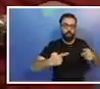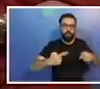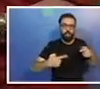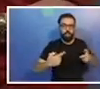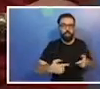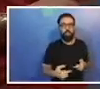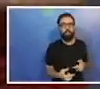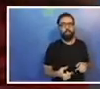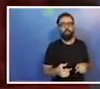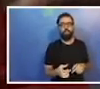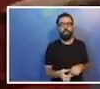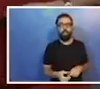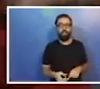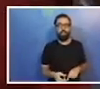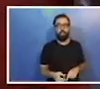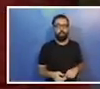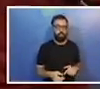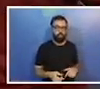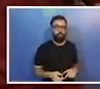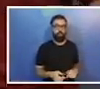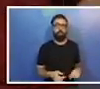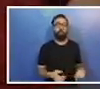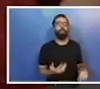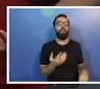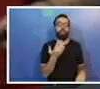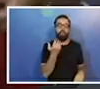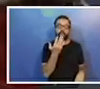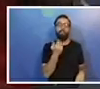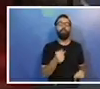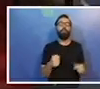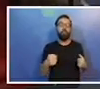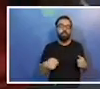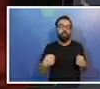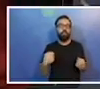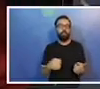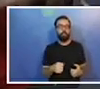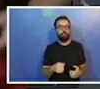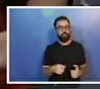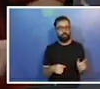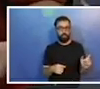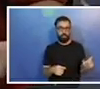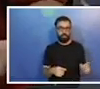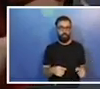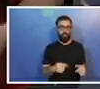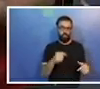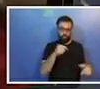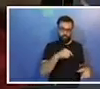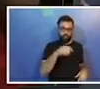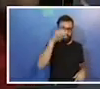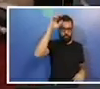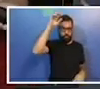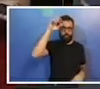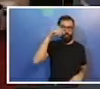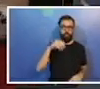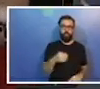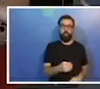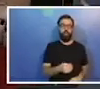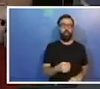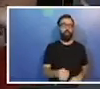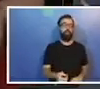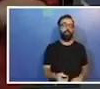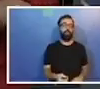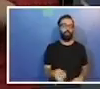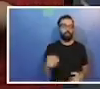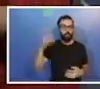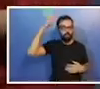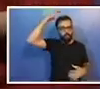culpa? Não. Ele tem que se alimentar, ele vai buscar comida. Só que o outro, que era dessa região, não está